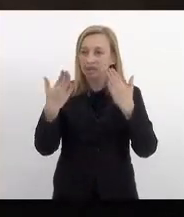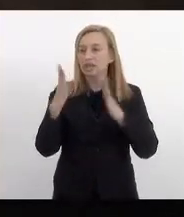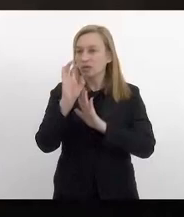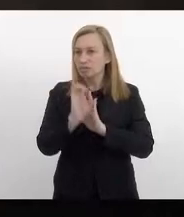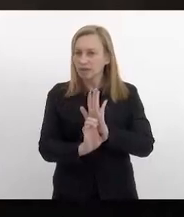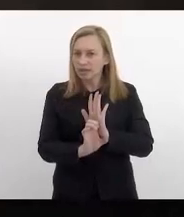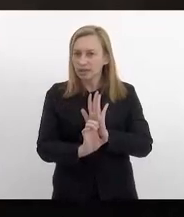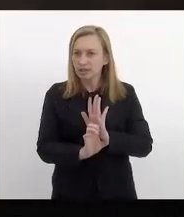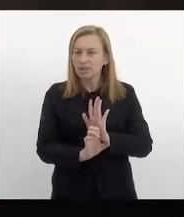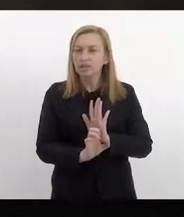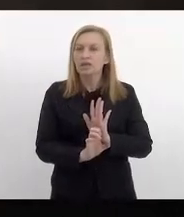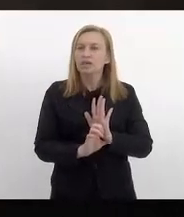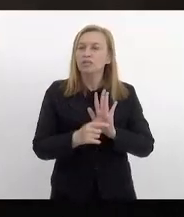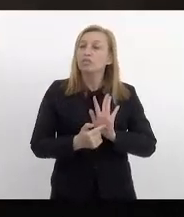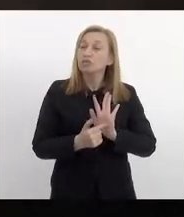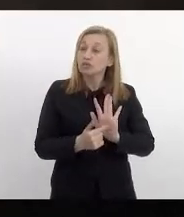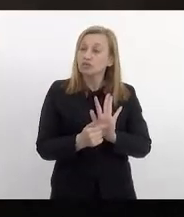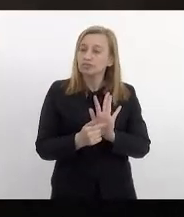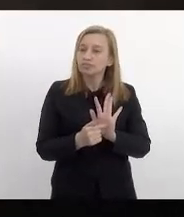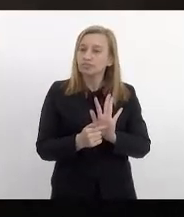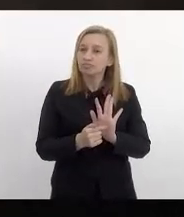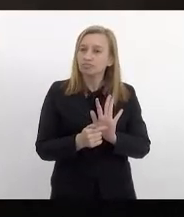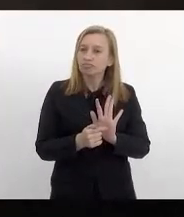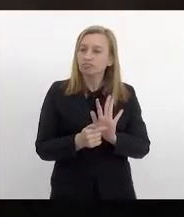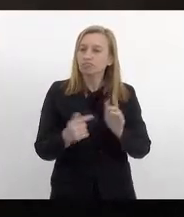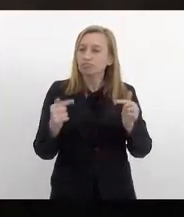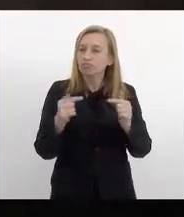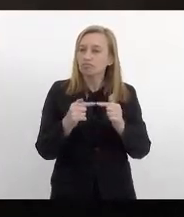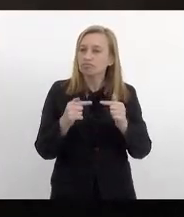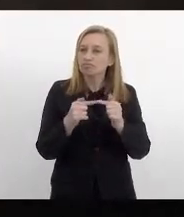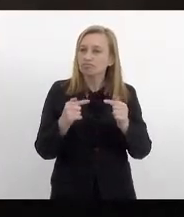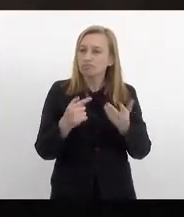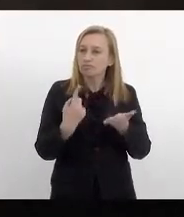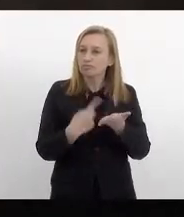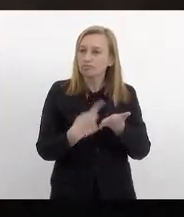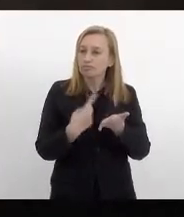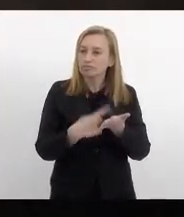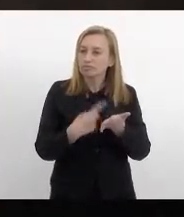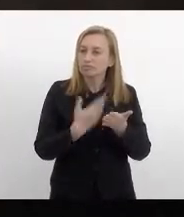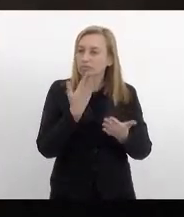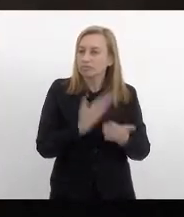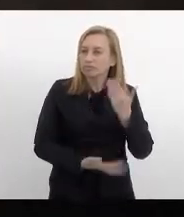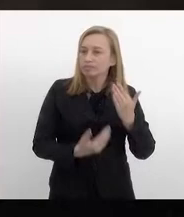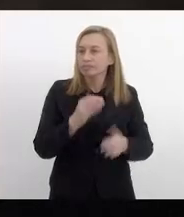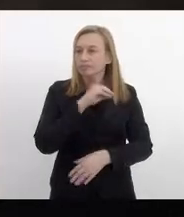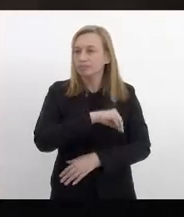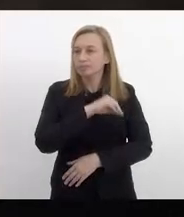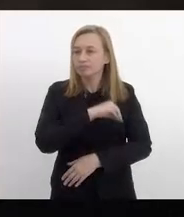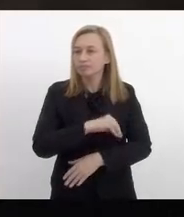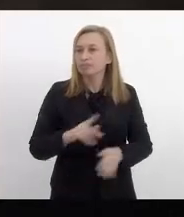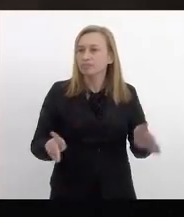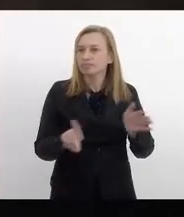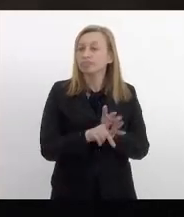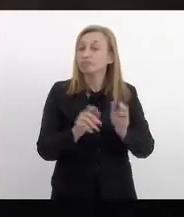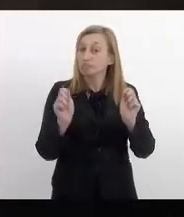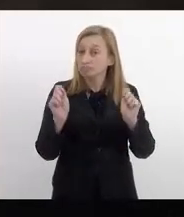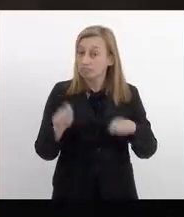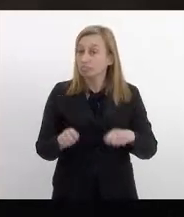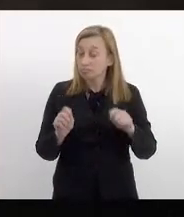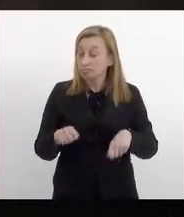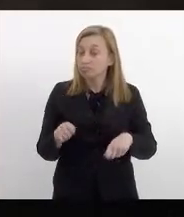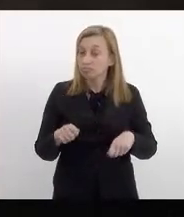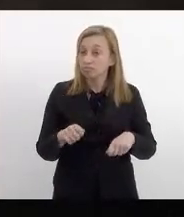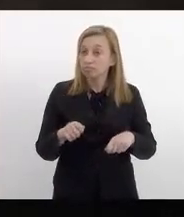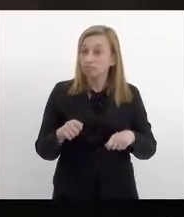emenda, foi para destacar que um acordo sobre a recomposição das perdas salariais de um projeto possível, que